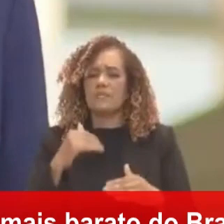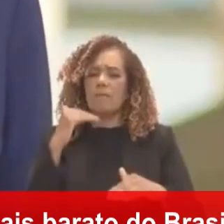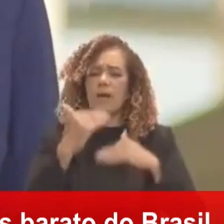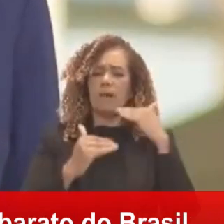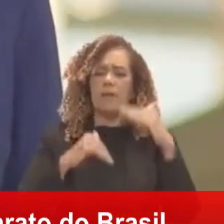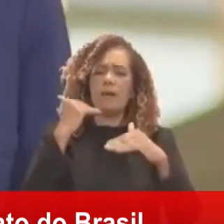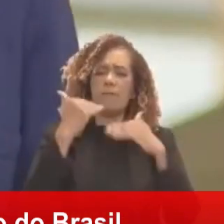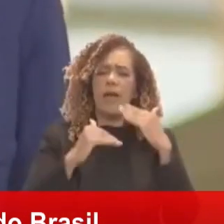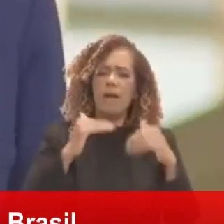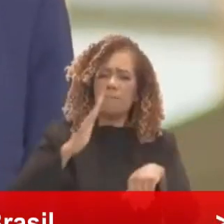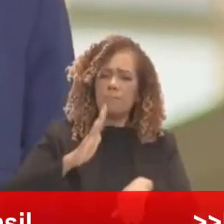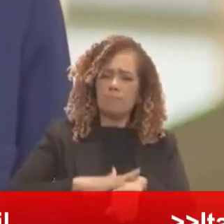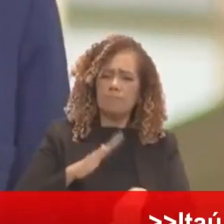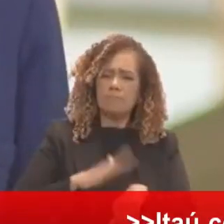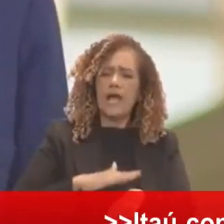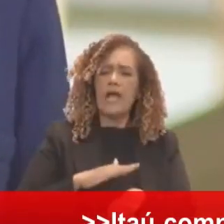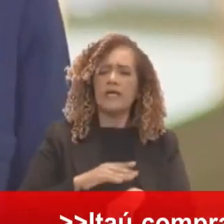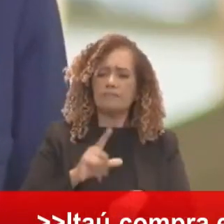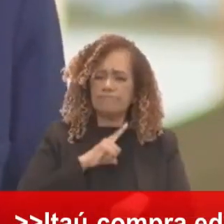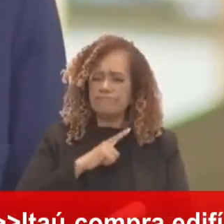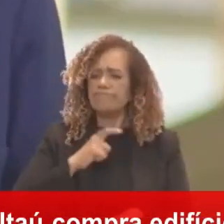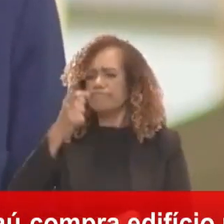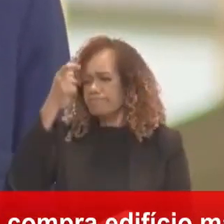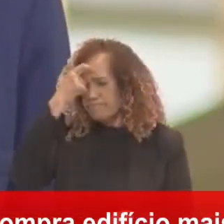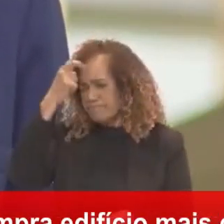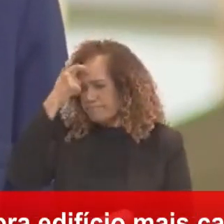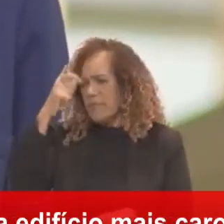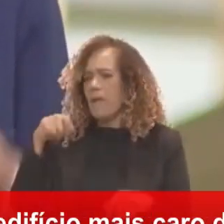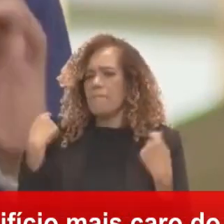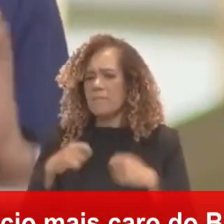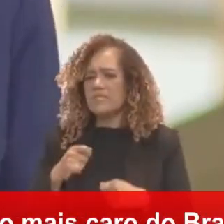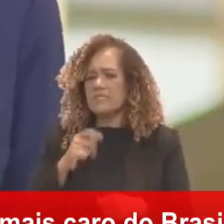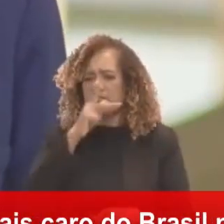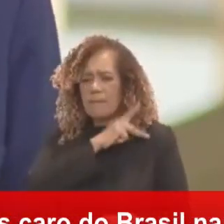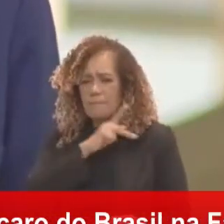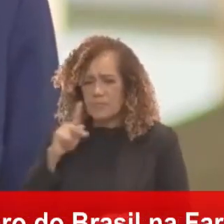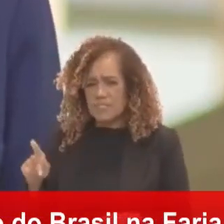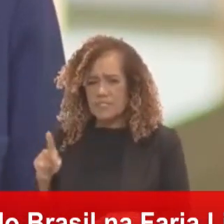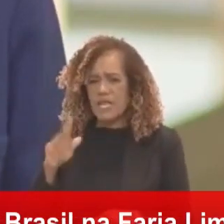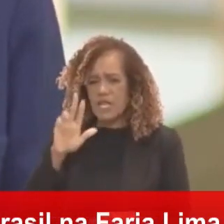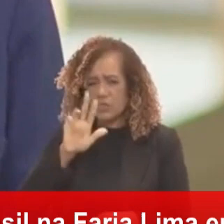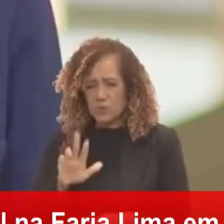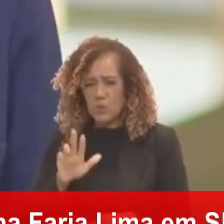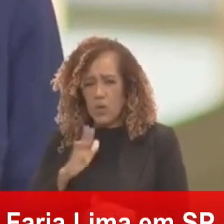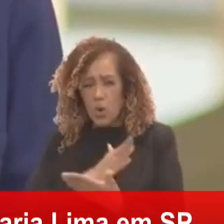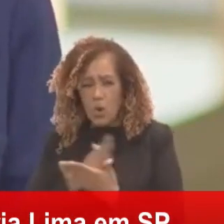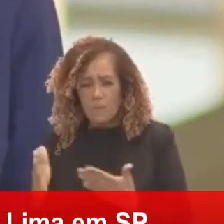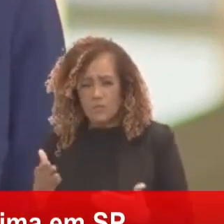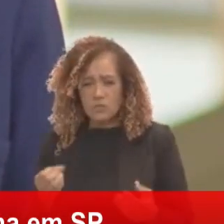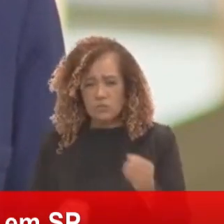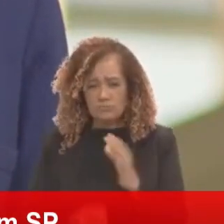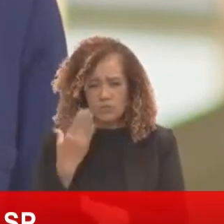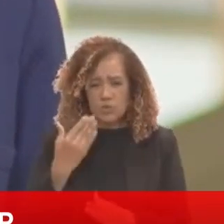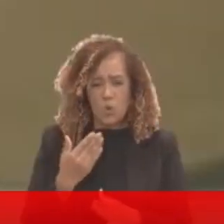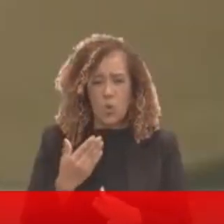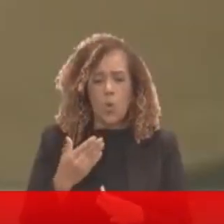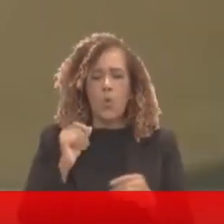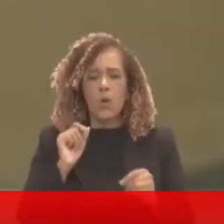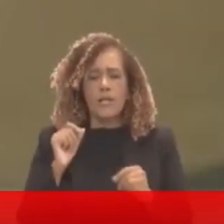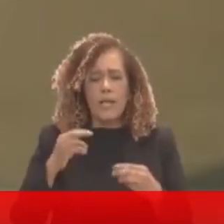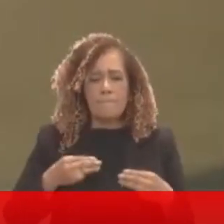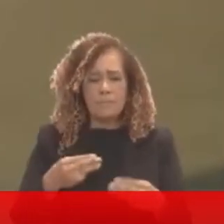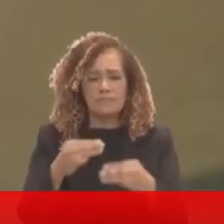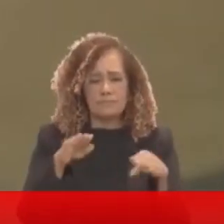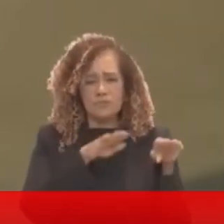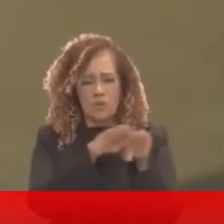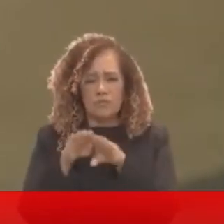caso e que não haverá descanso enquanto não houver justiça. A declaração acontece após repercussão na imprensa de uma possível delação de